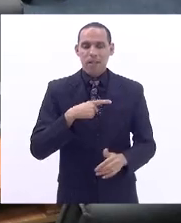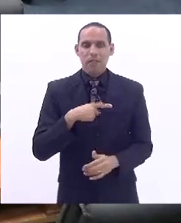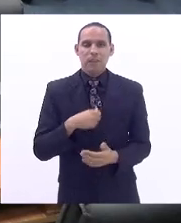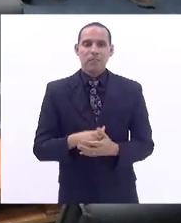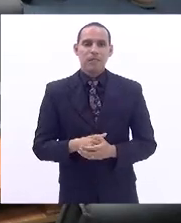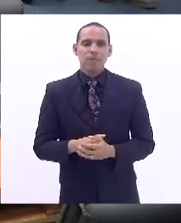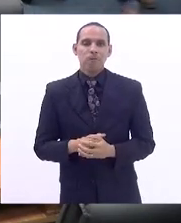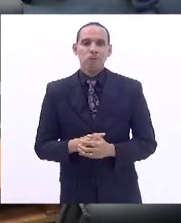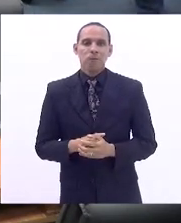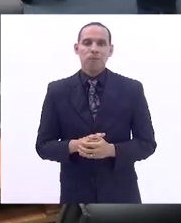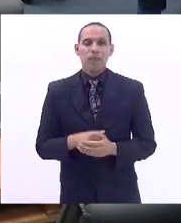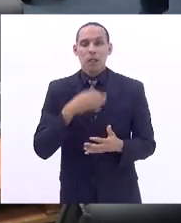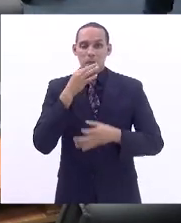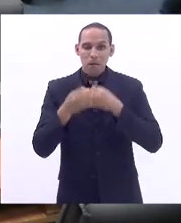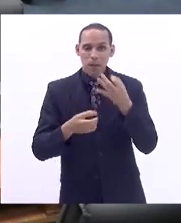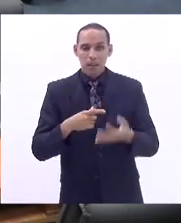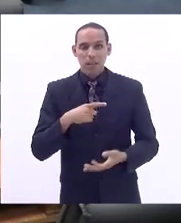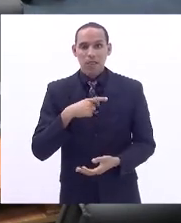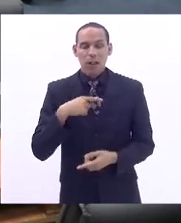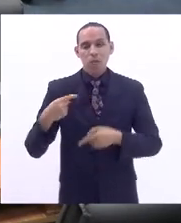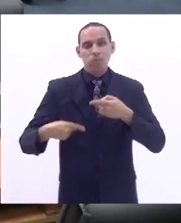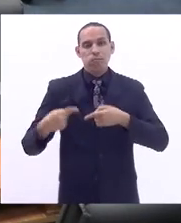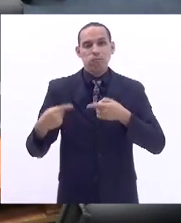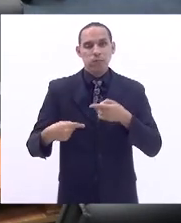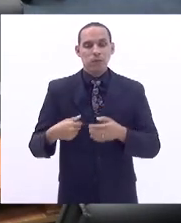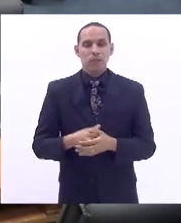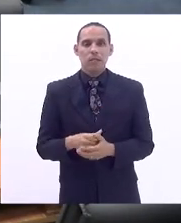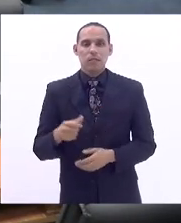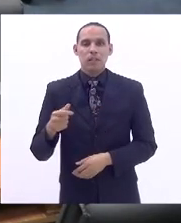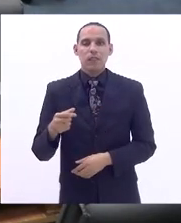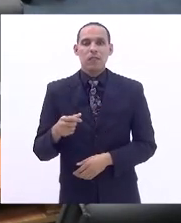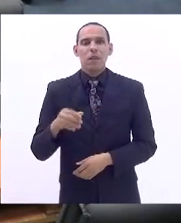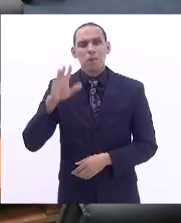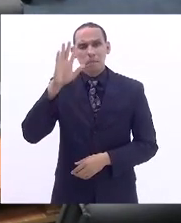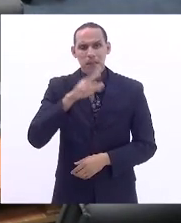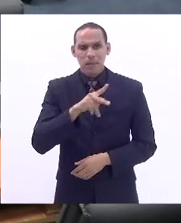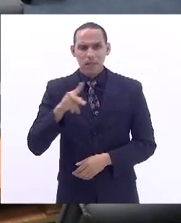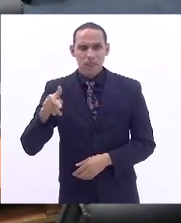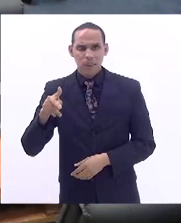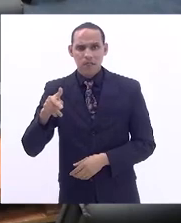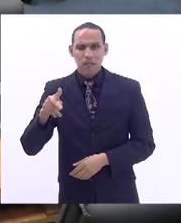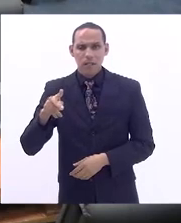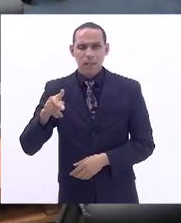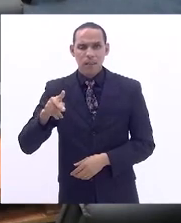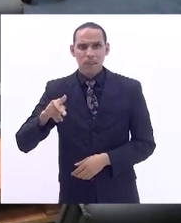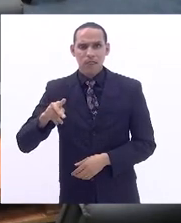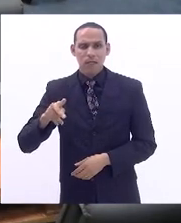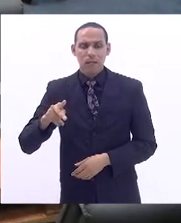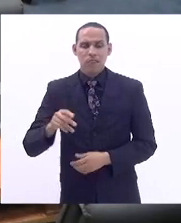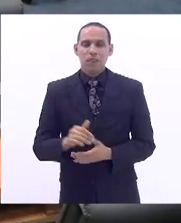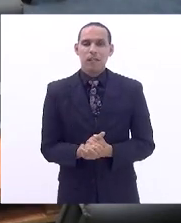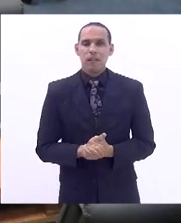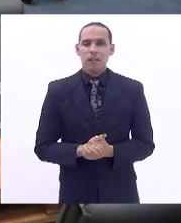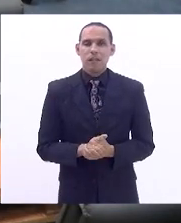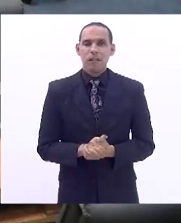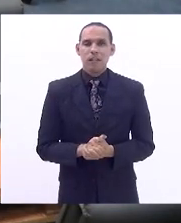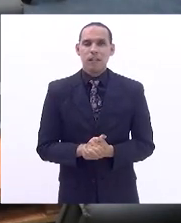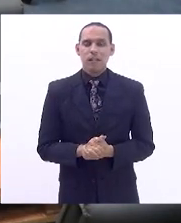os bons pareceres emitidos em discussão o presidente Presidente sim sim